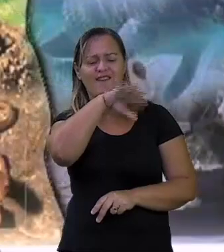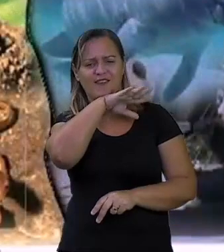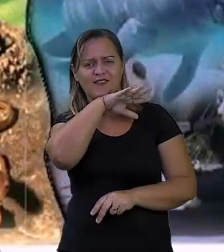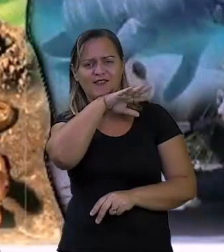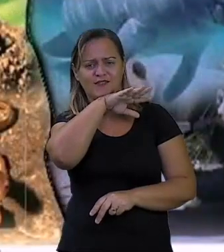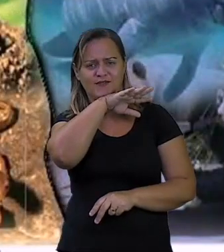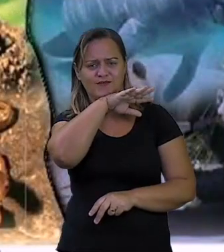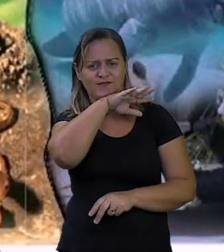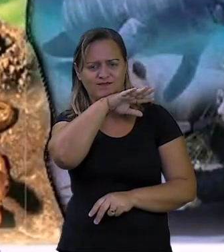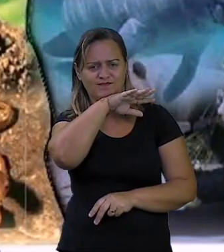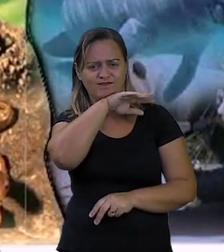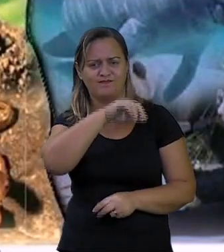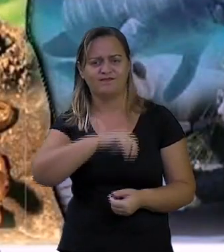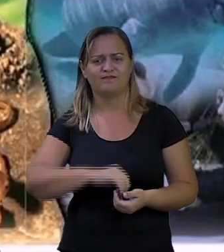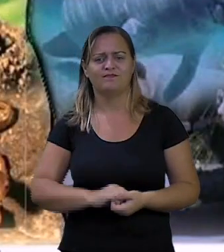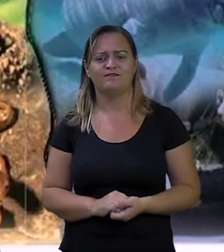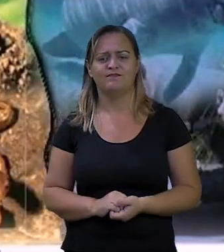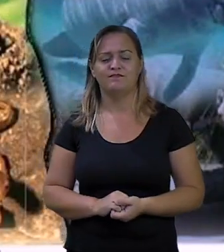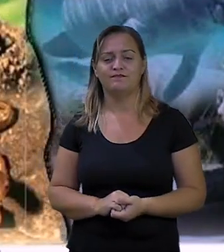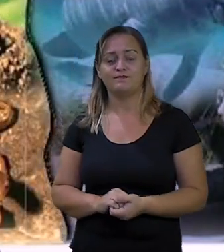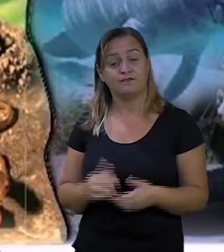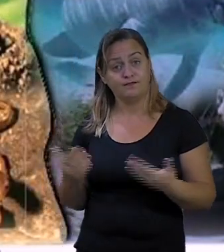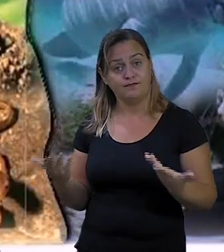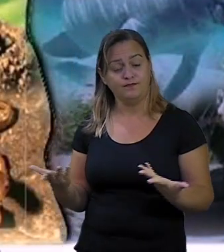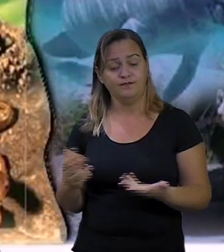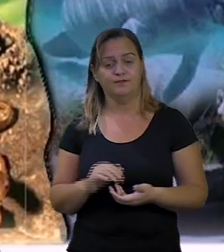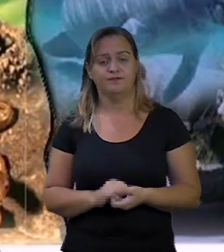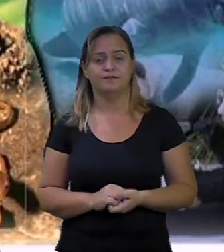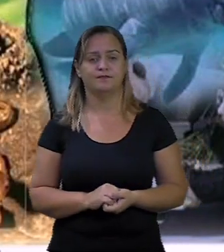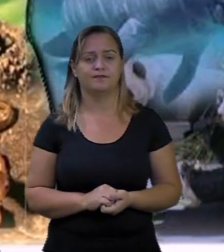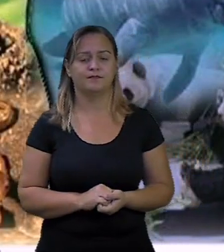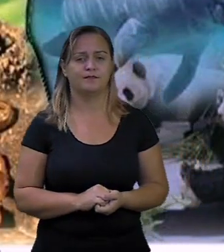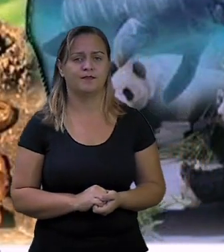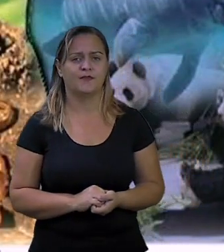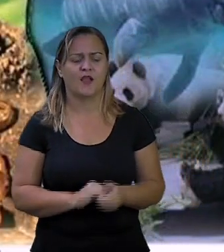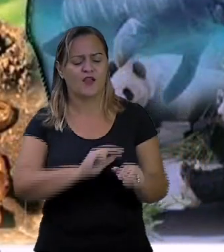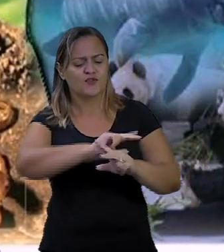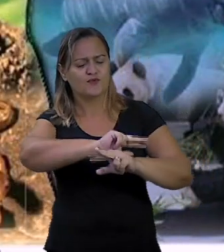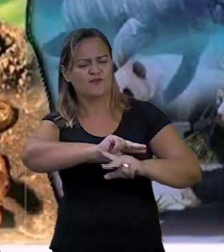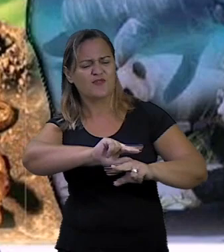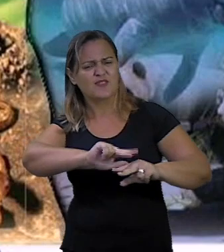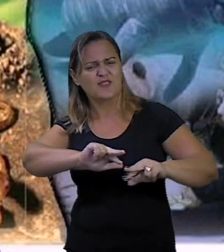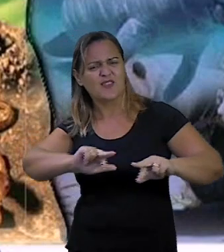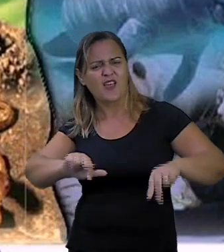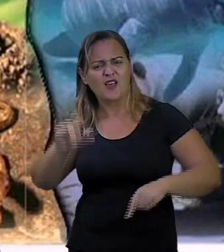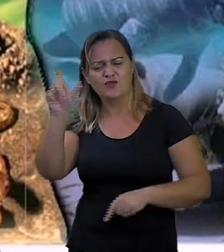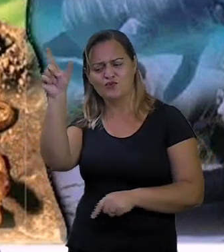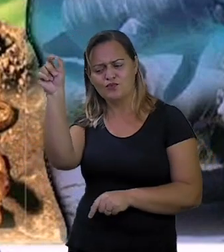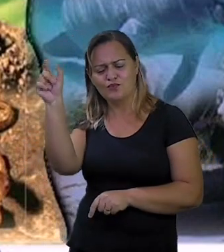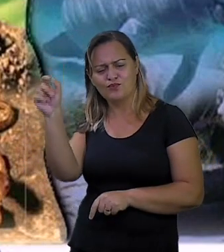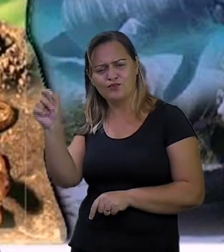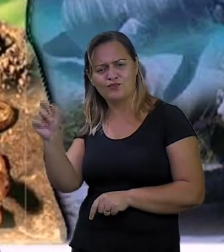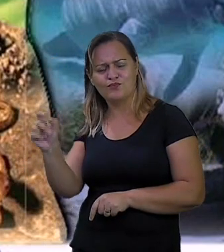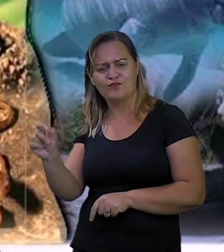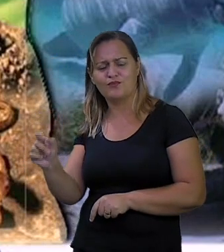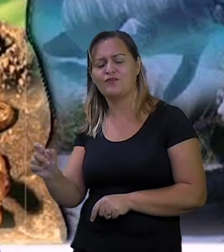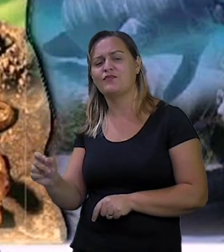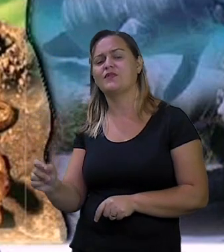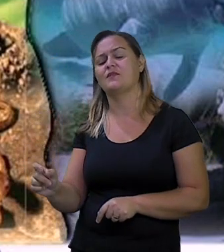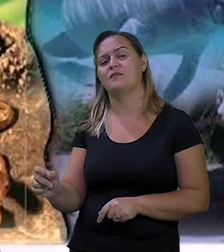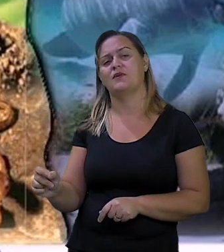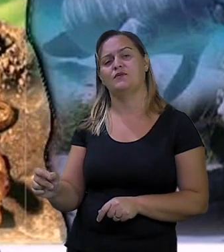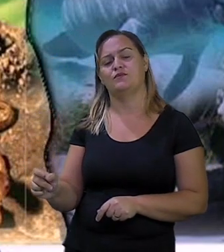para lá então olha só a diversidade dos vertebrados vai além de